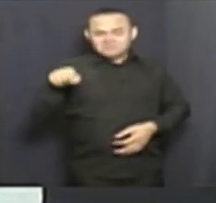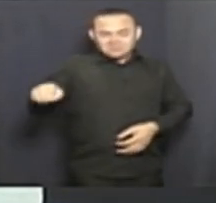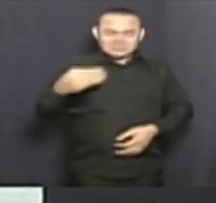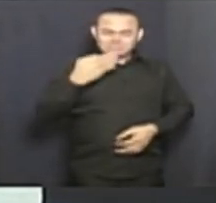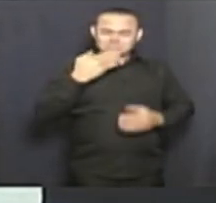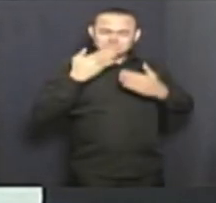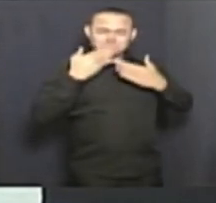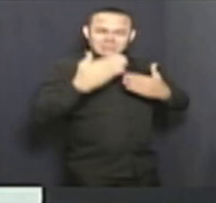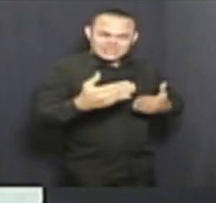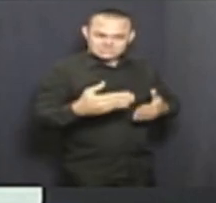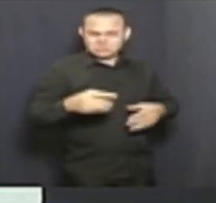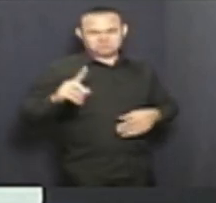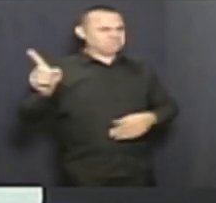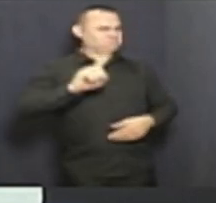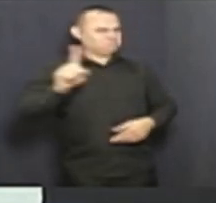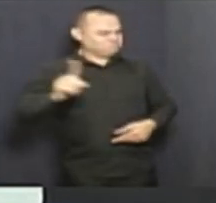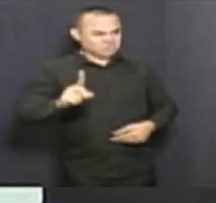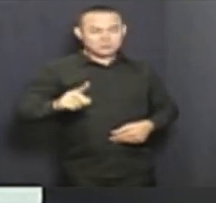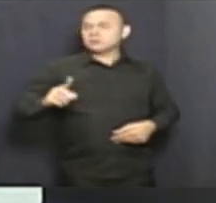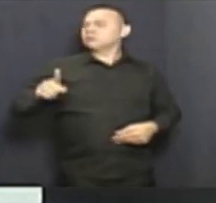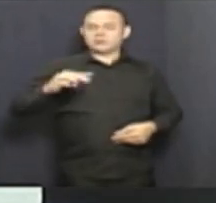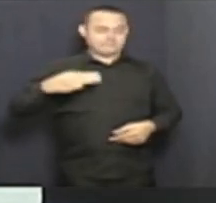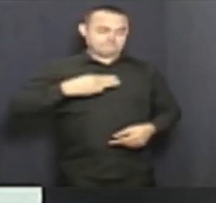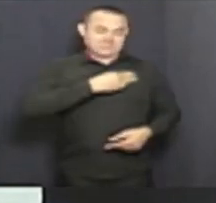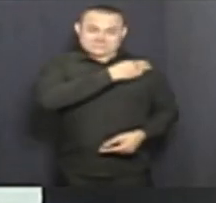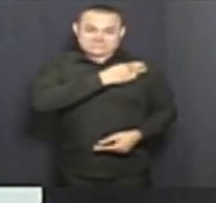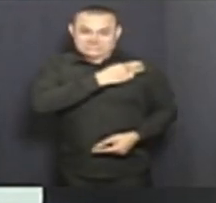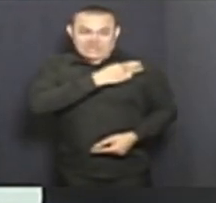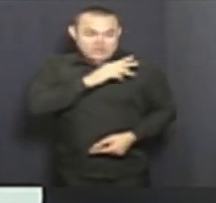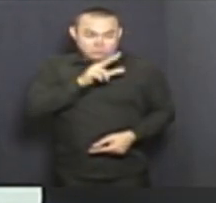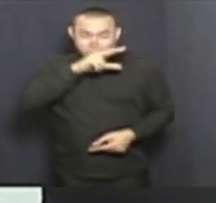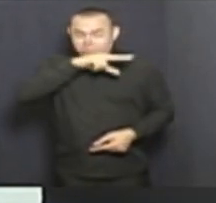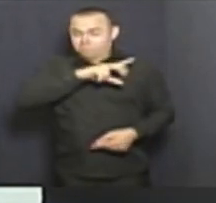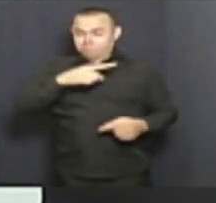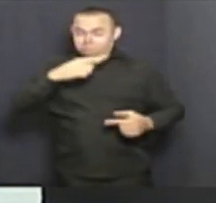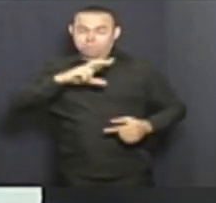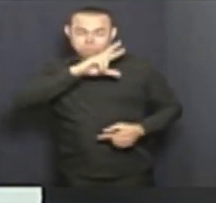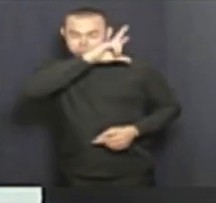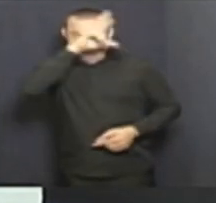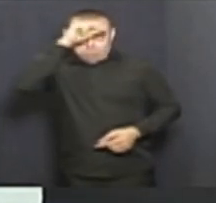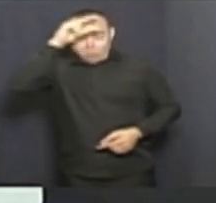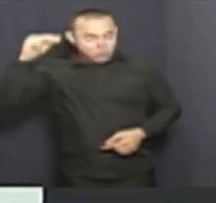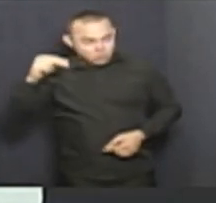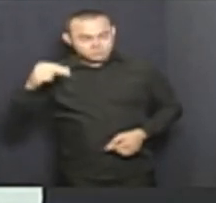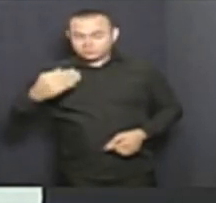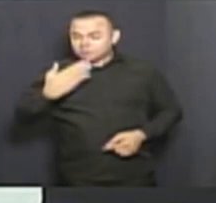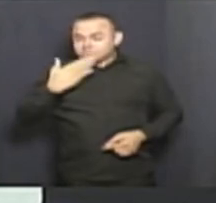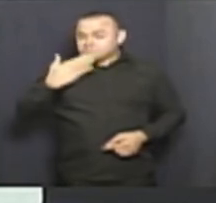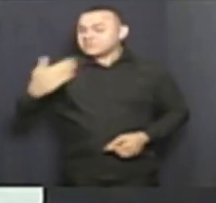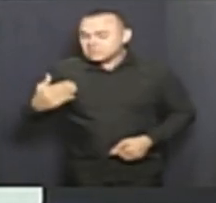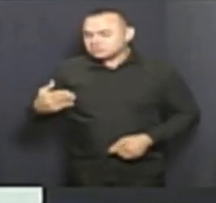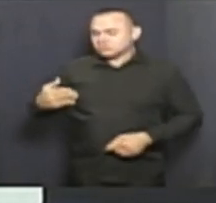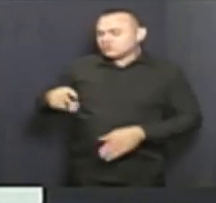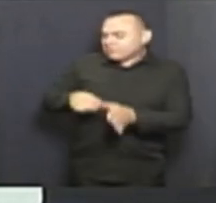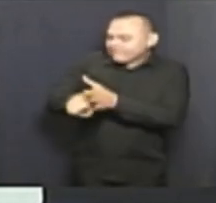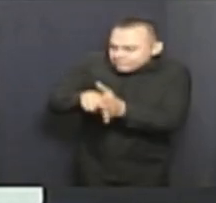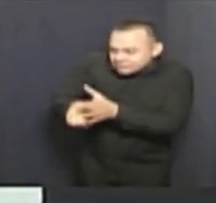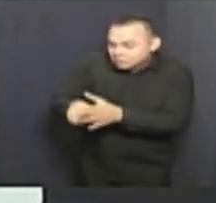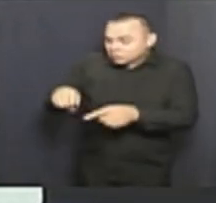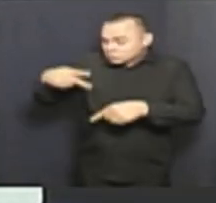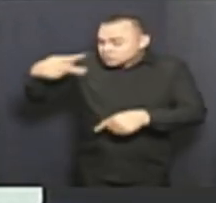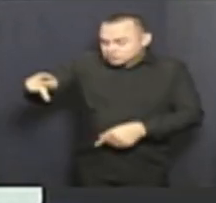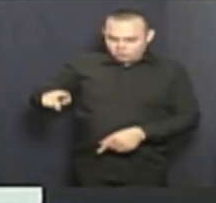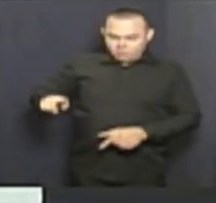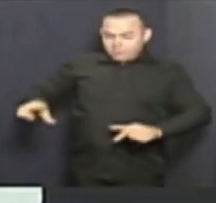público federal mandou de investigar por que o seu primo que veio com você lá do nordeste do mato grosso